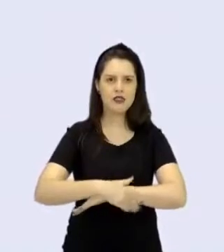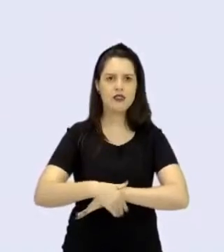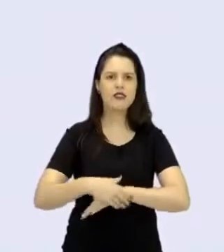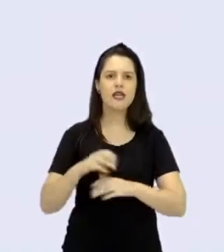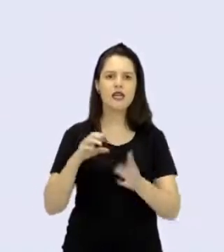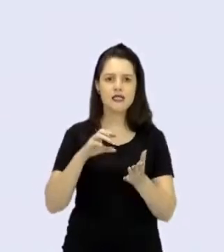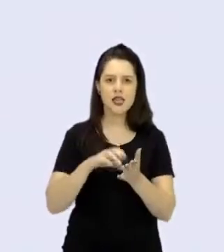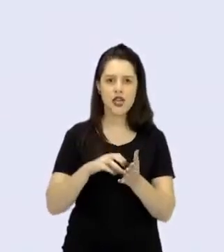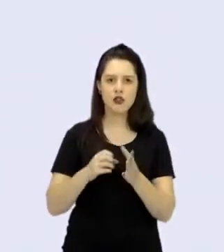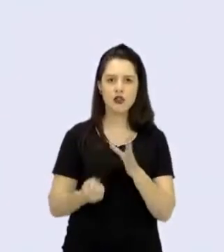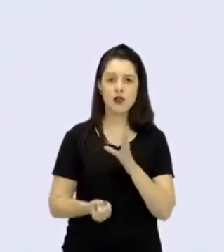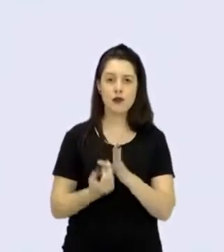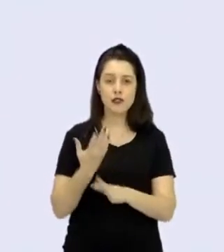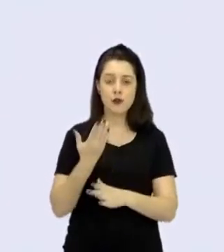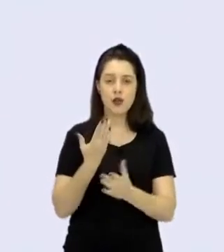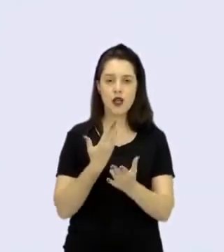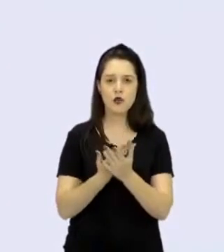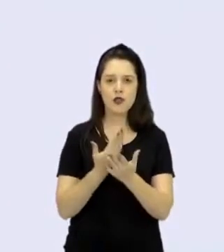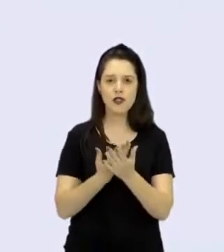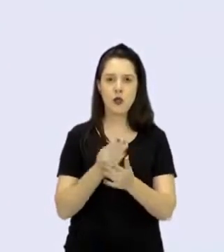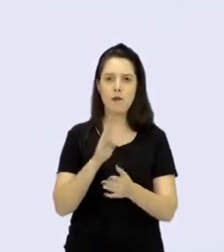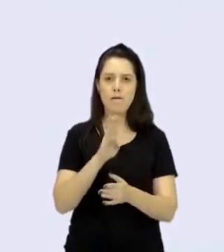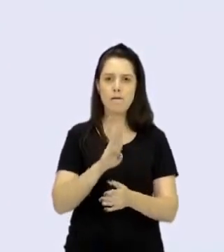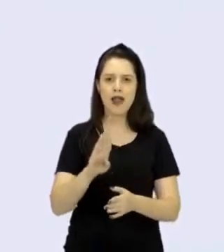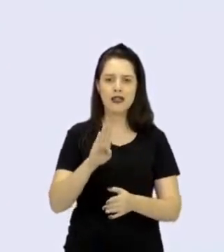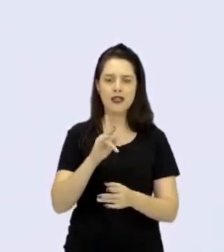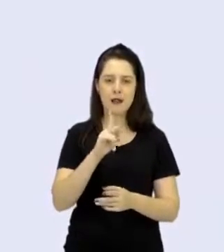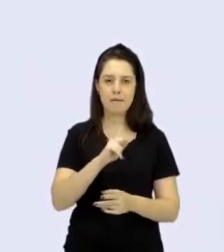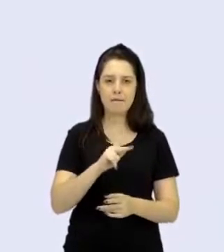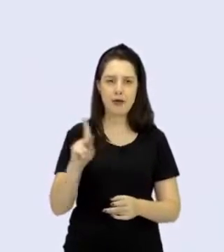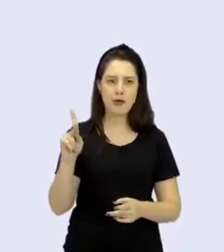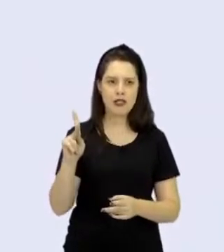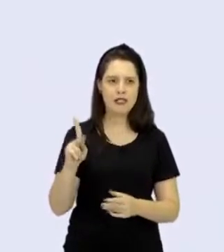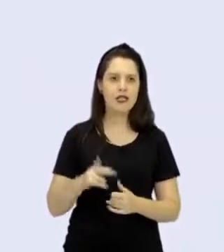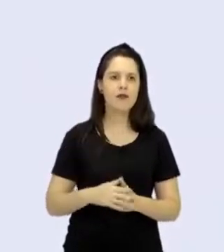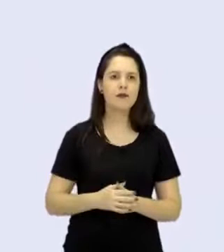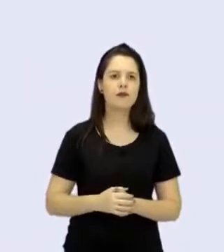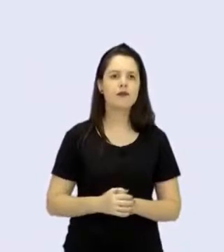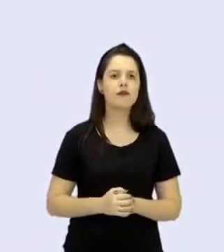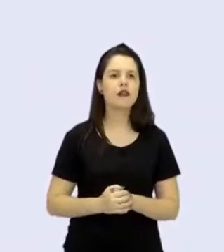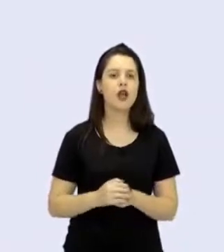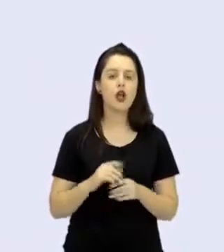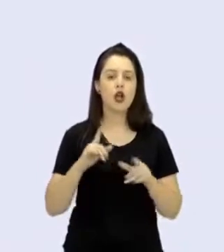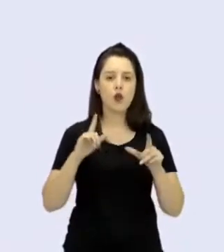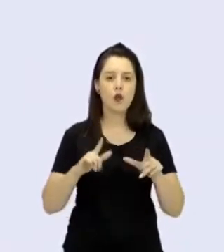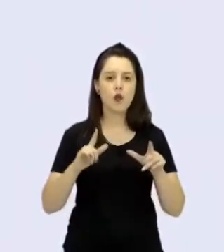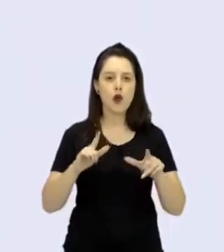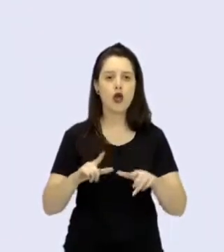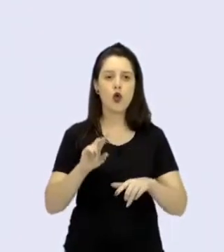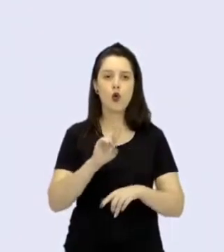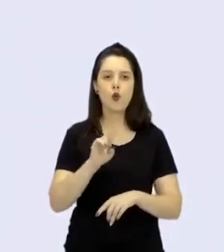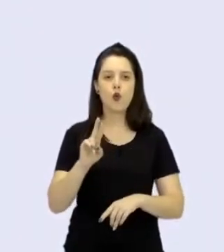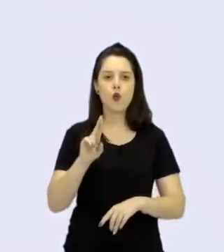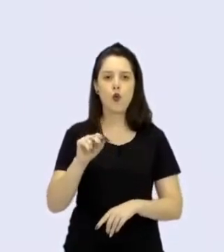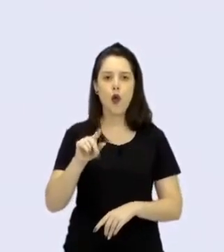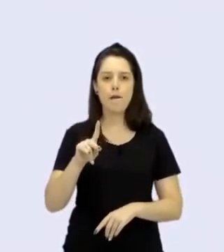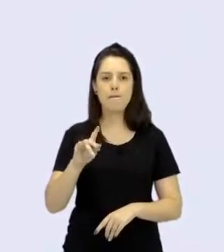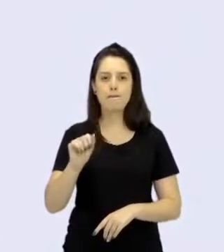de Inovação da Educação Básica Paulista. A gente está localizado na Rua Padre